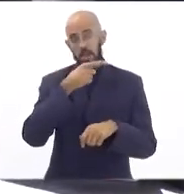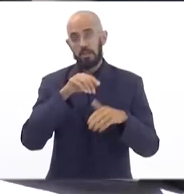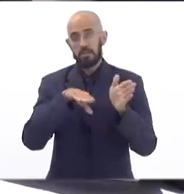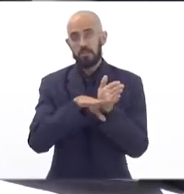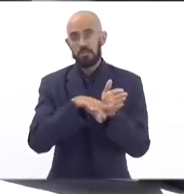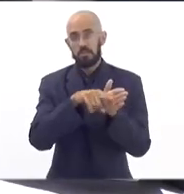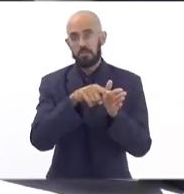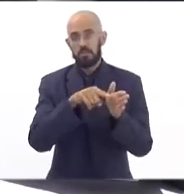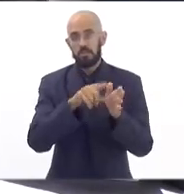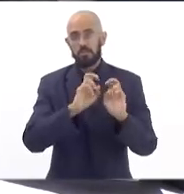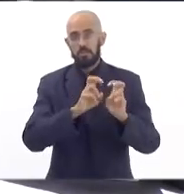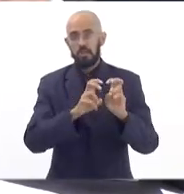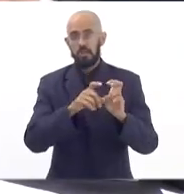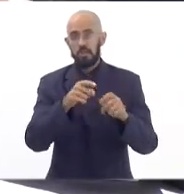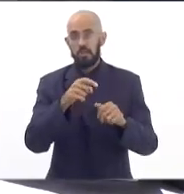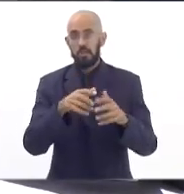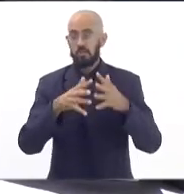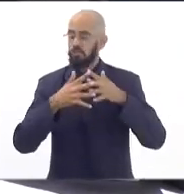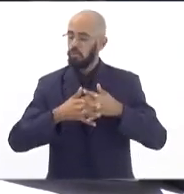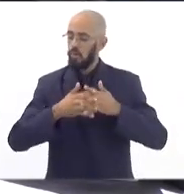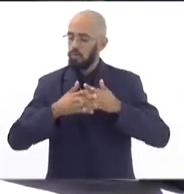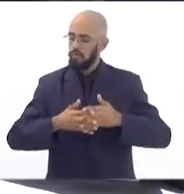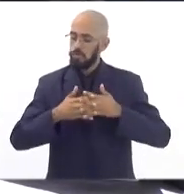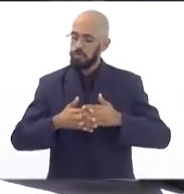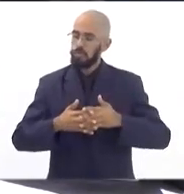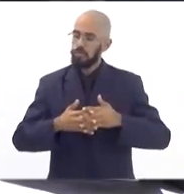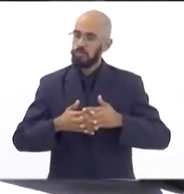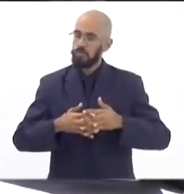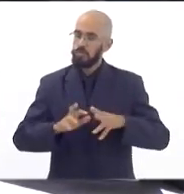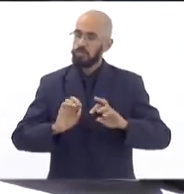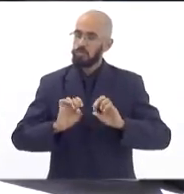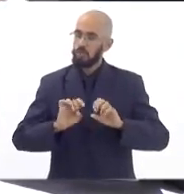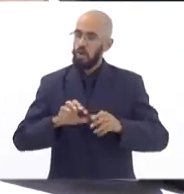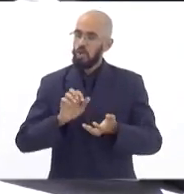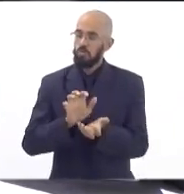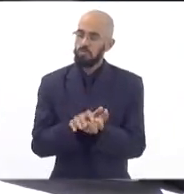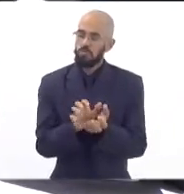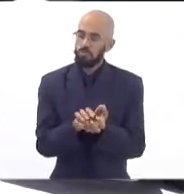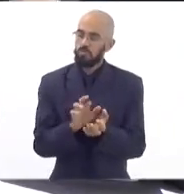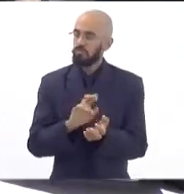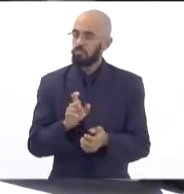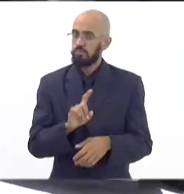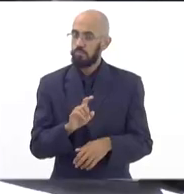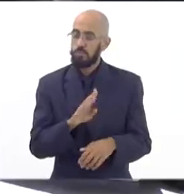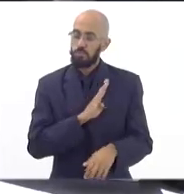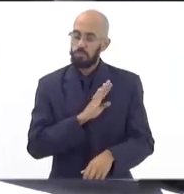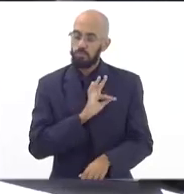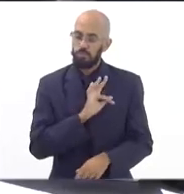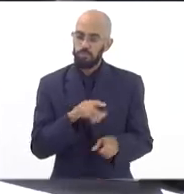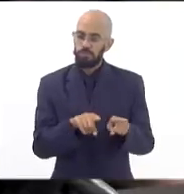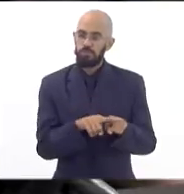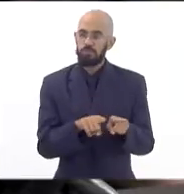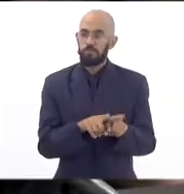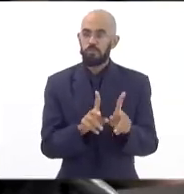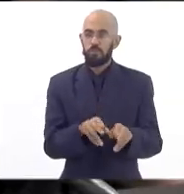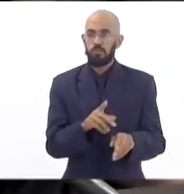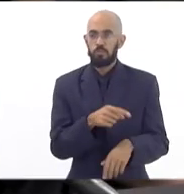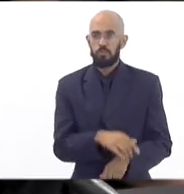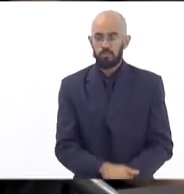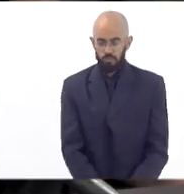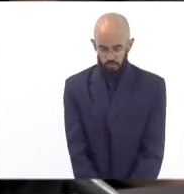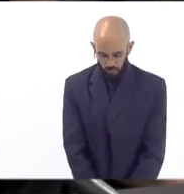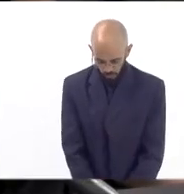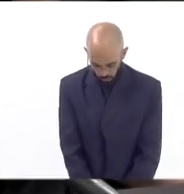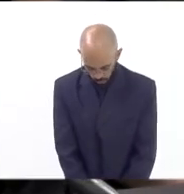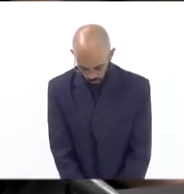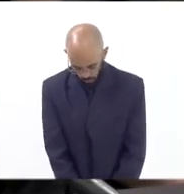que são as constantes que não é só no ramal de Santa Cruz não vai queimar o também da Baixada tem várias Estações nesse giro essa situações conflitantes